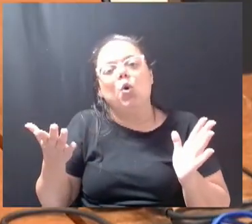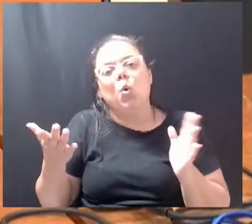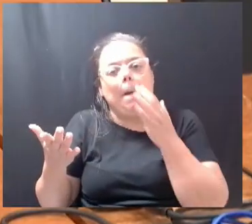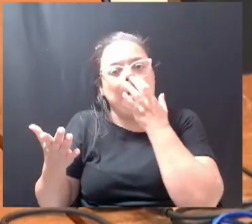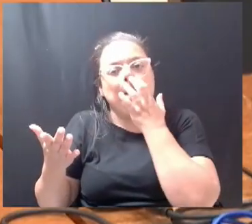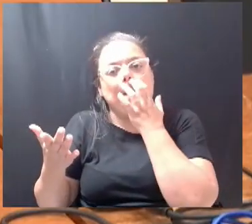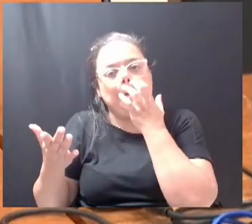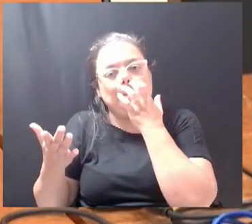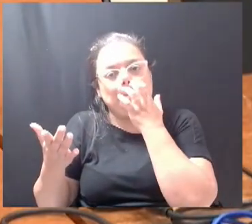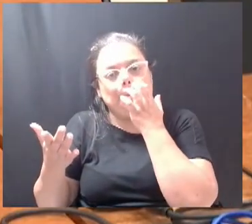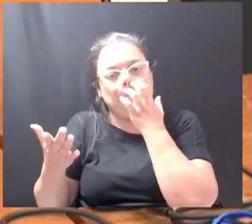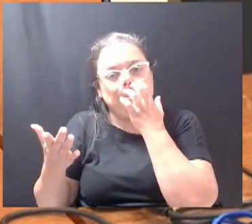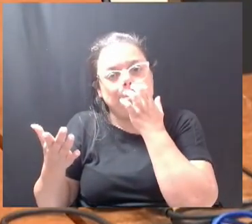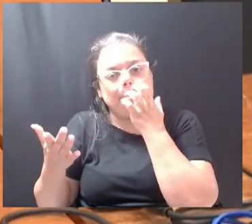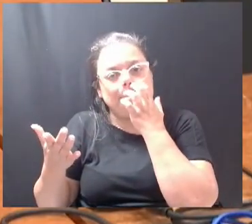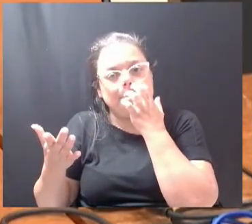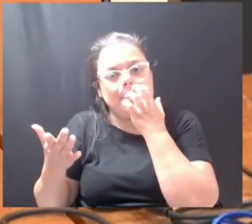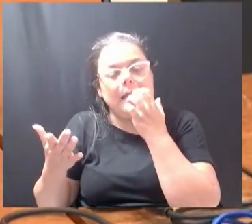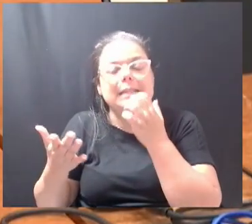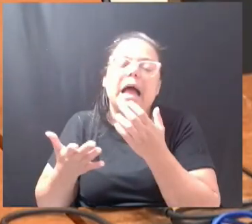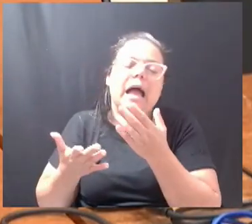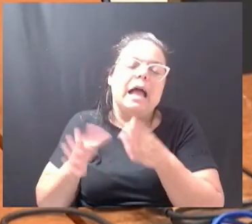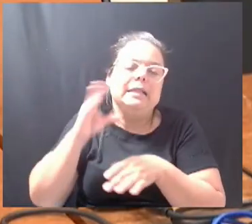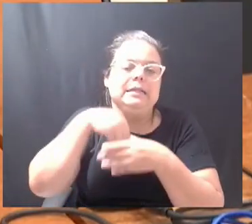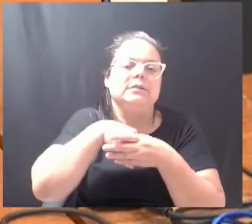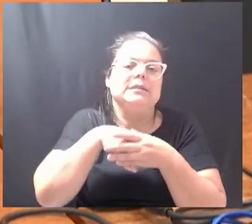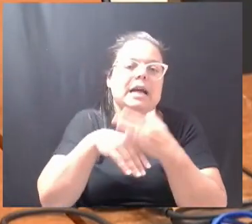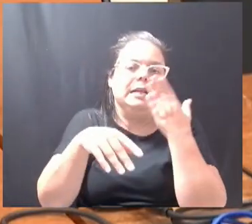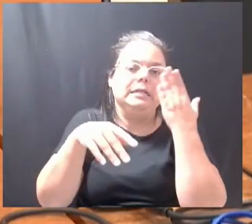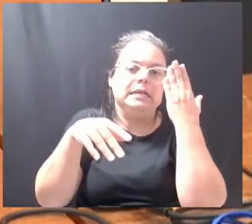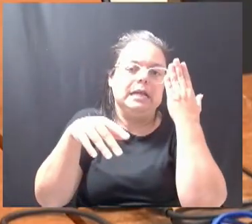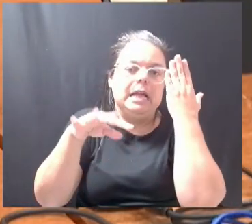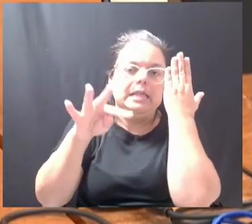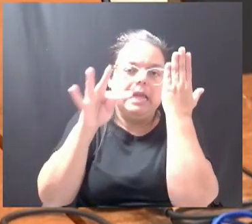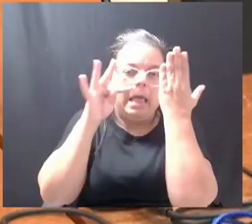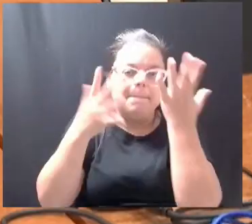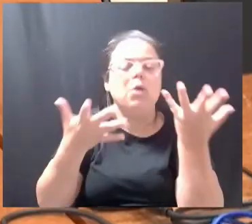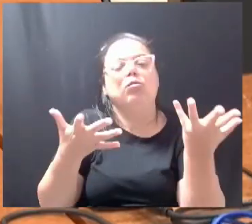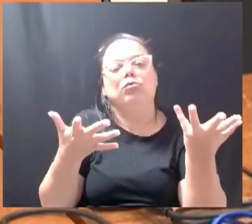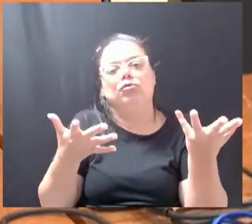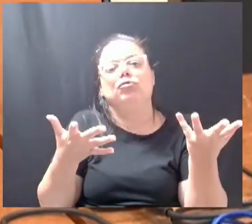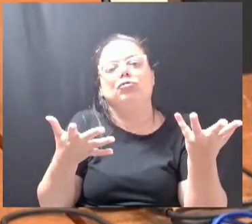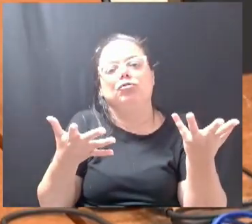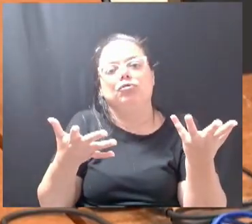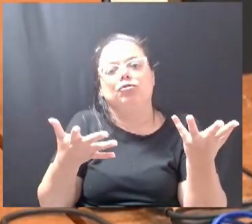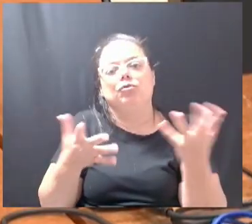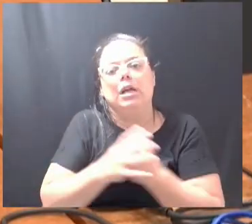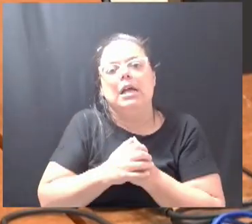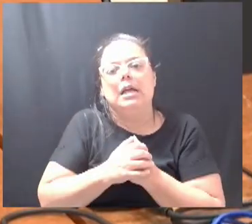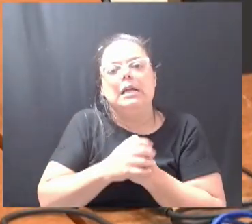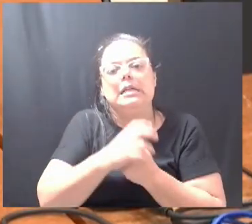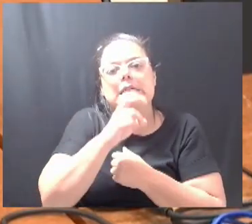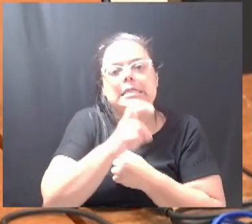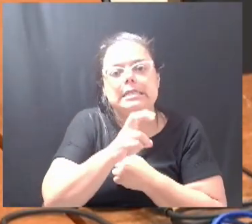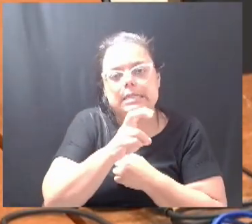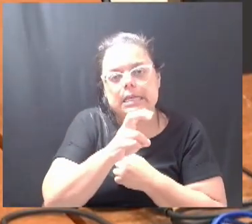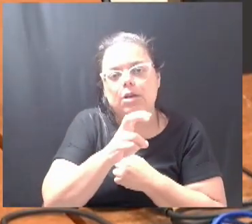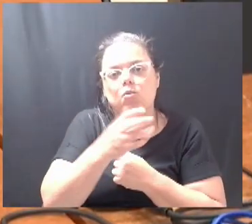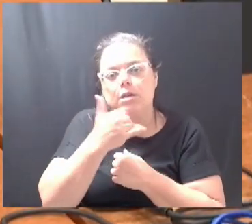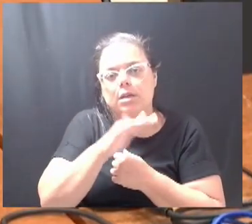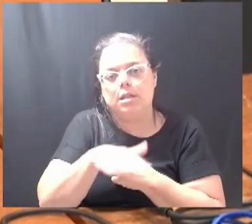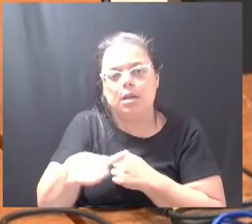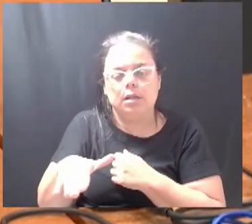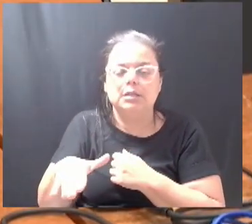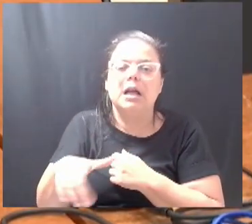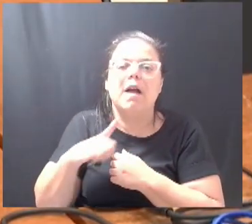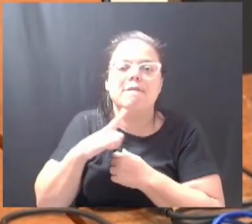questão terapêutica. Porque eu estou falando de 5 crianças, 4 vão ter remissão, você vai ter uma criança ainda que vai manter mais tempo. Só que quem disse que